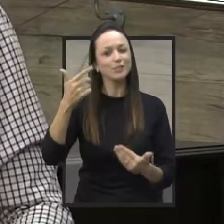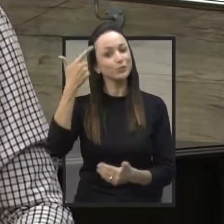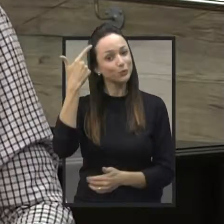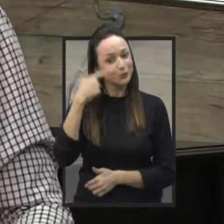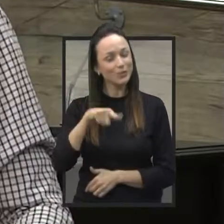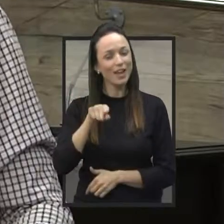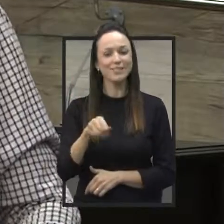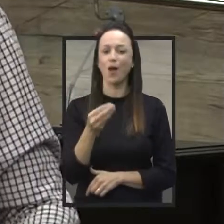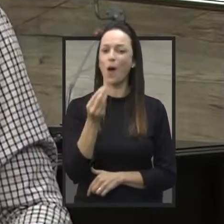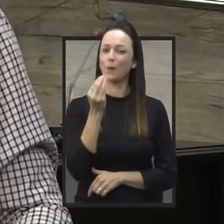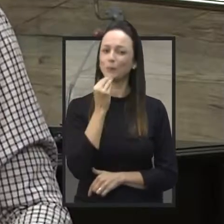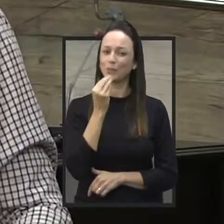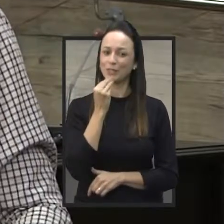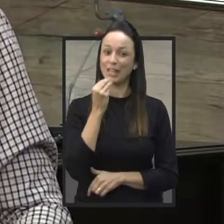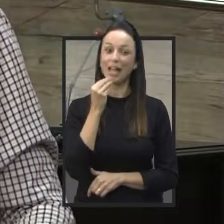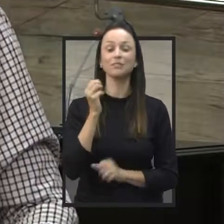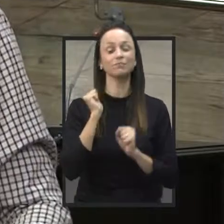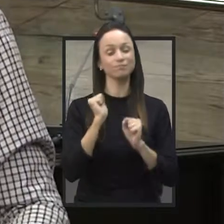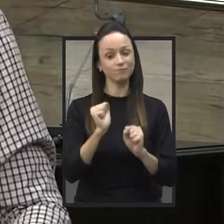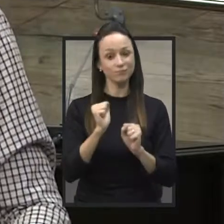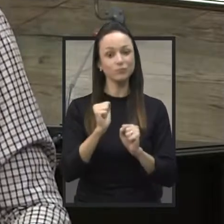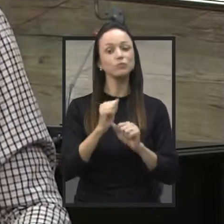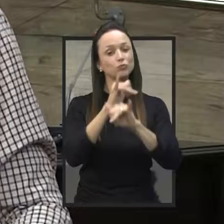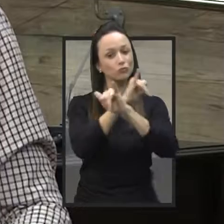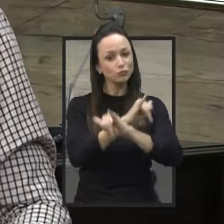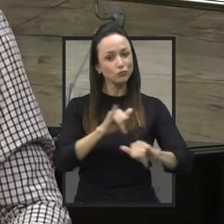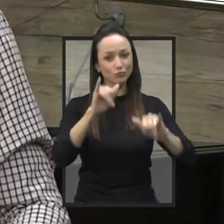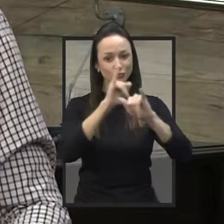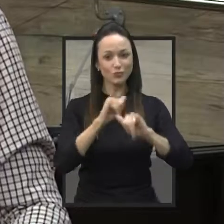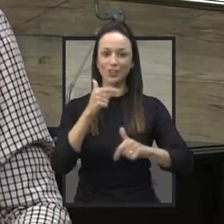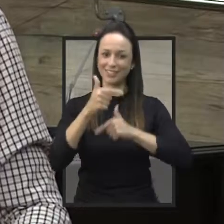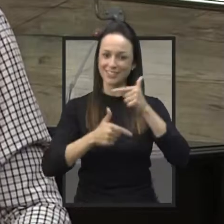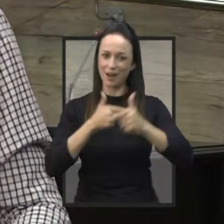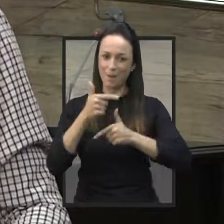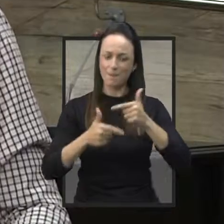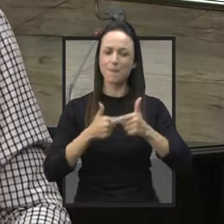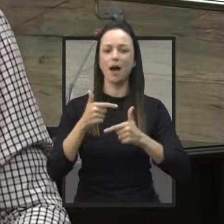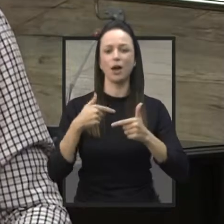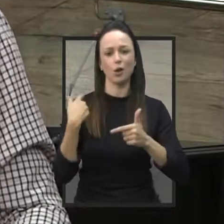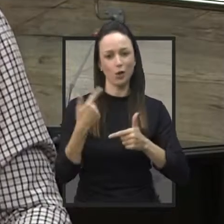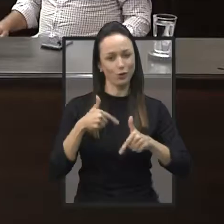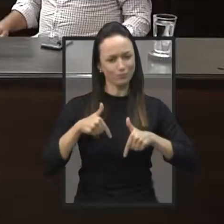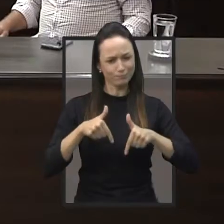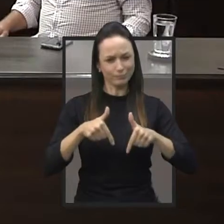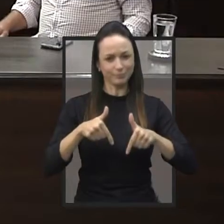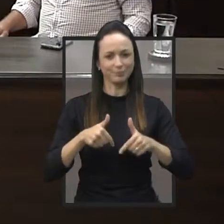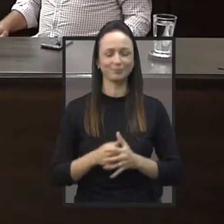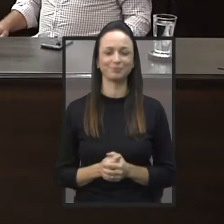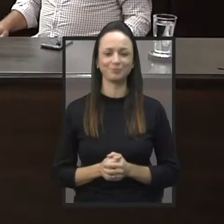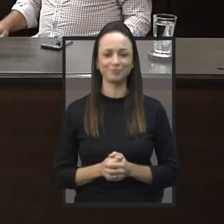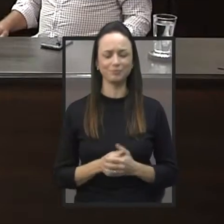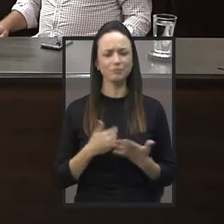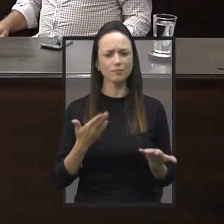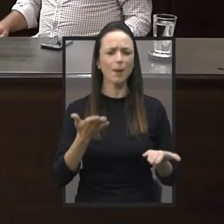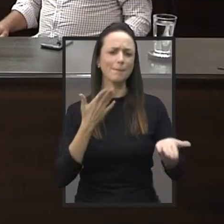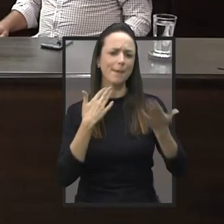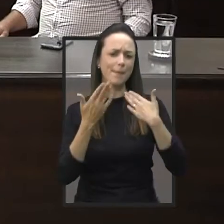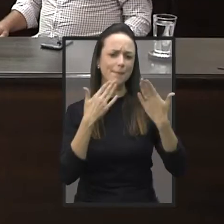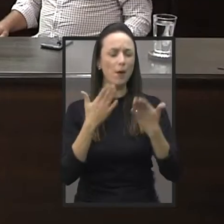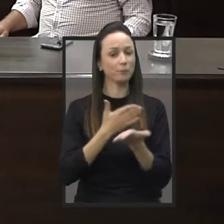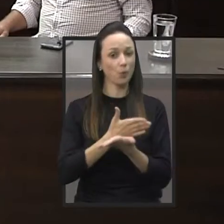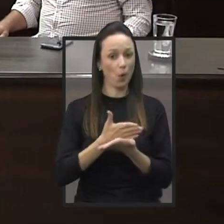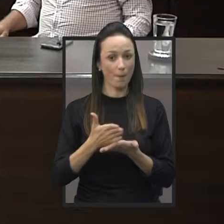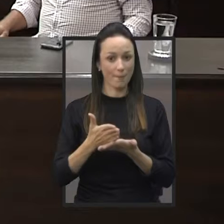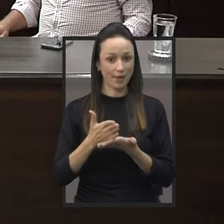essa oportunidade para que a gente possa estar divulgando o nosso trabalho, o nosso empenho. Vereador, a gente começa o nosso bate-papo